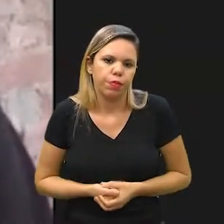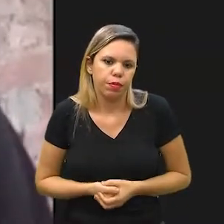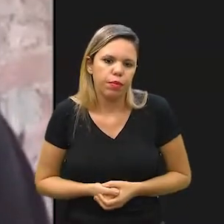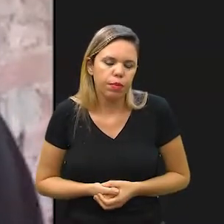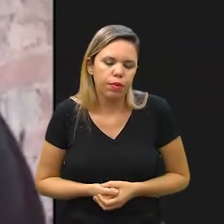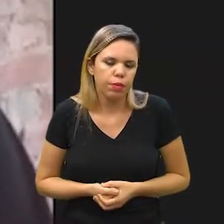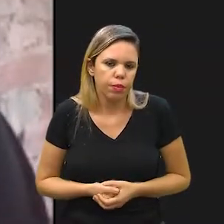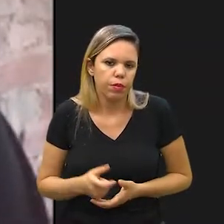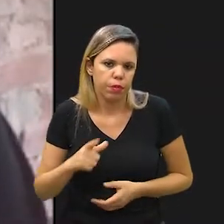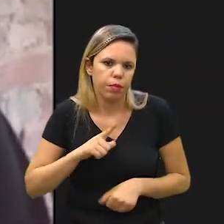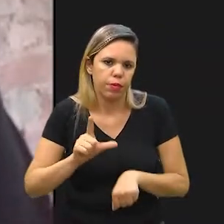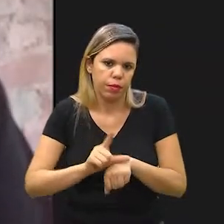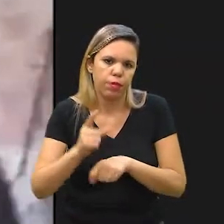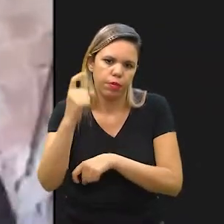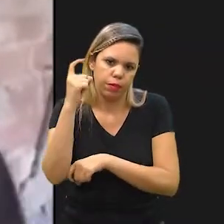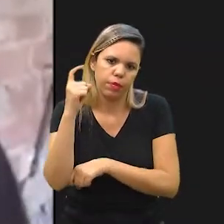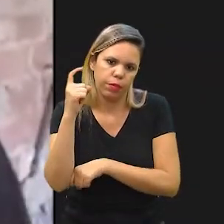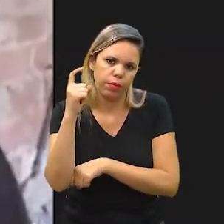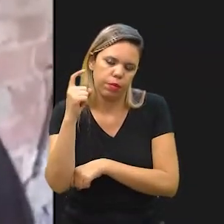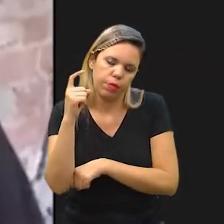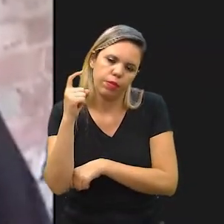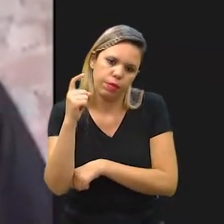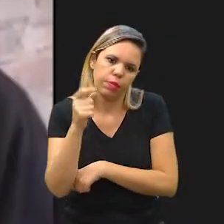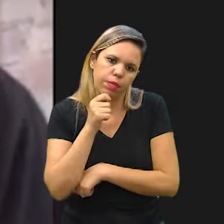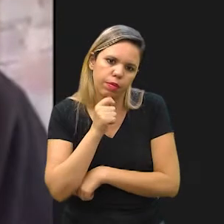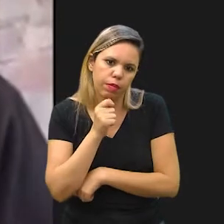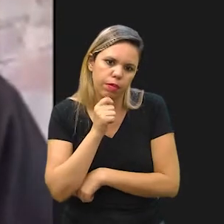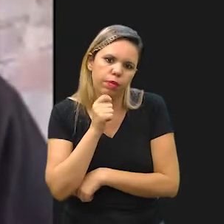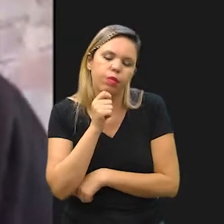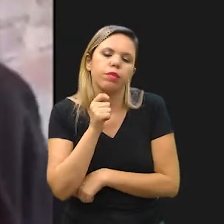Mas a loja do Cambuí, ela ainda tá